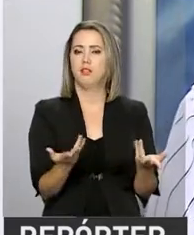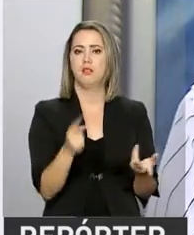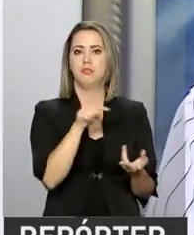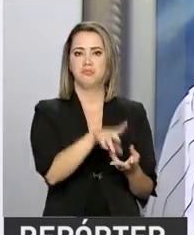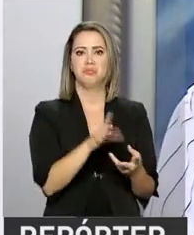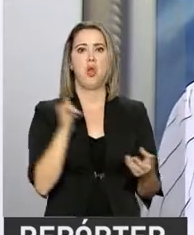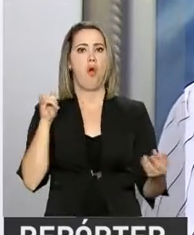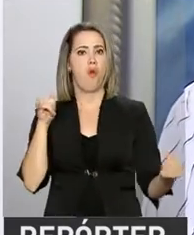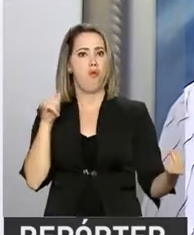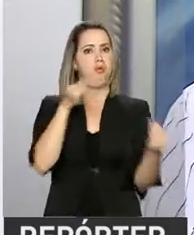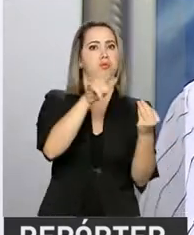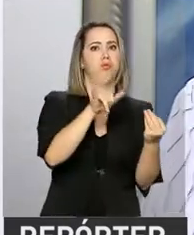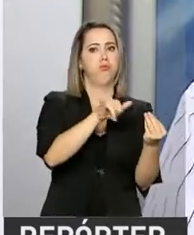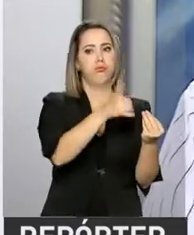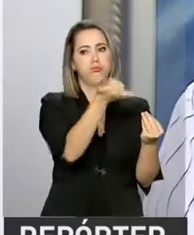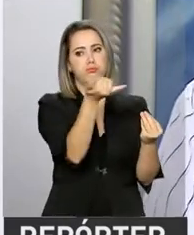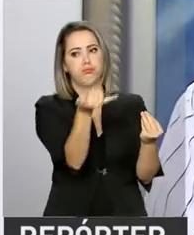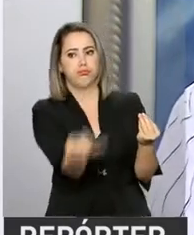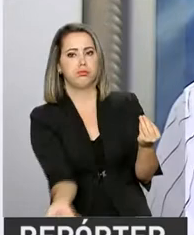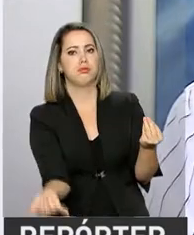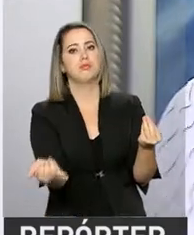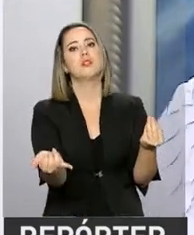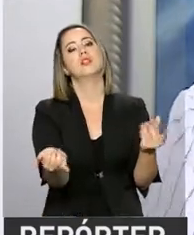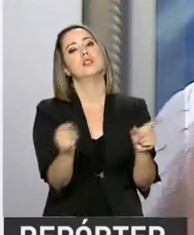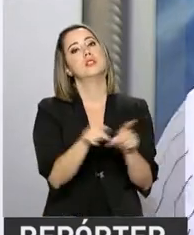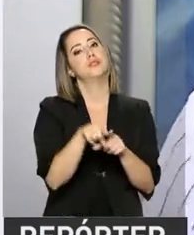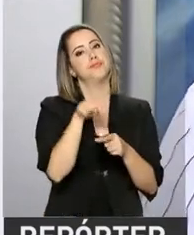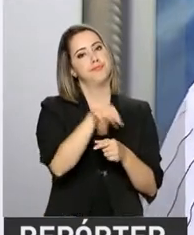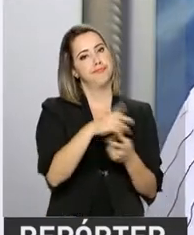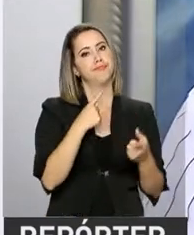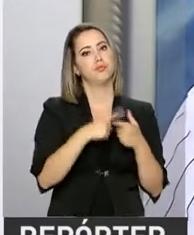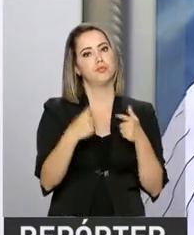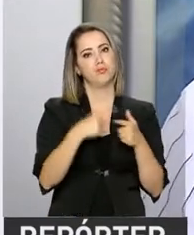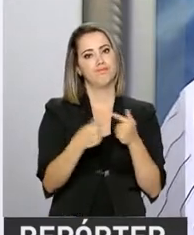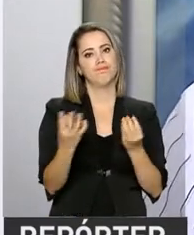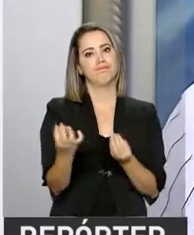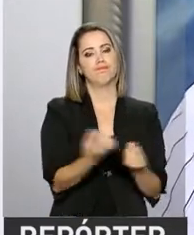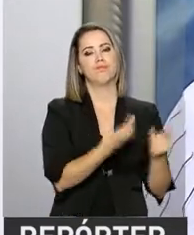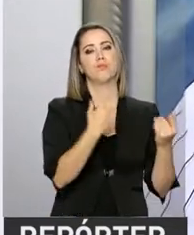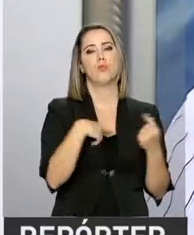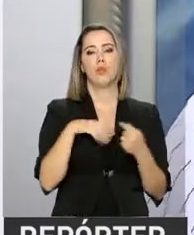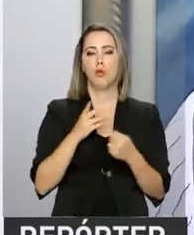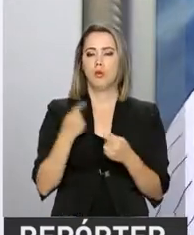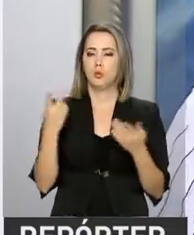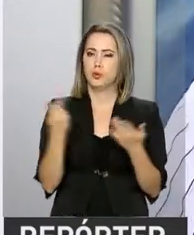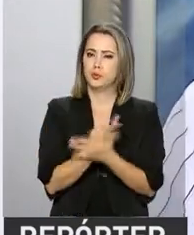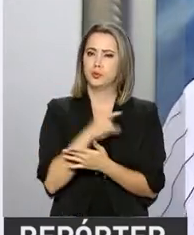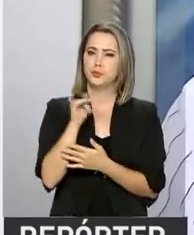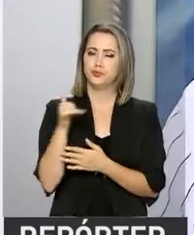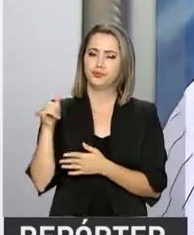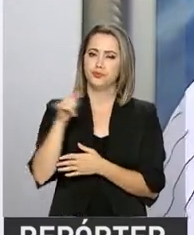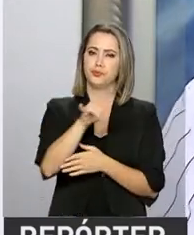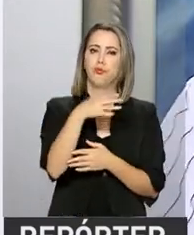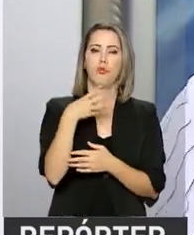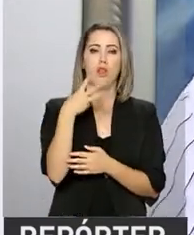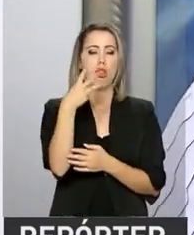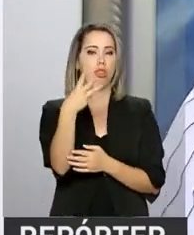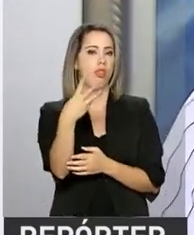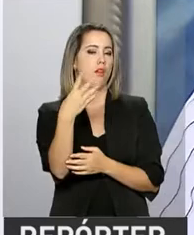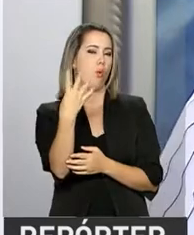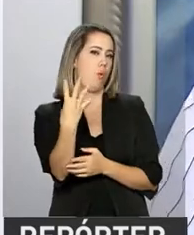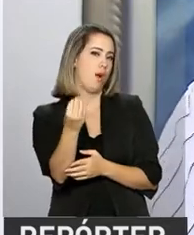a força de impacto que um balão carregando uma carga dessa pode gerar numa aeronave que está voando